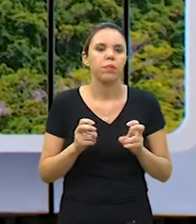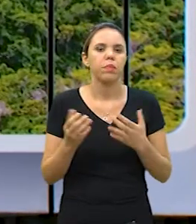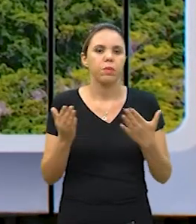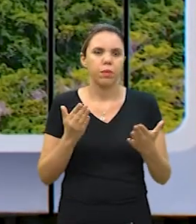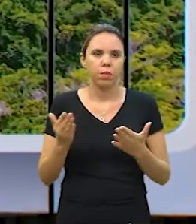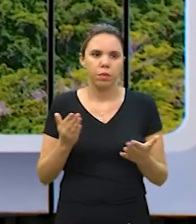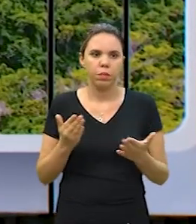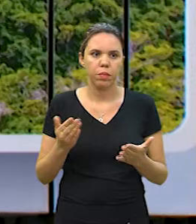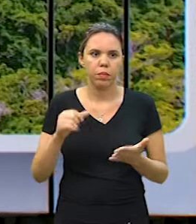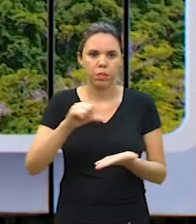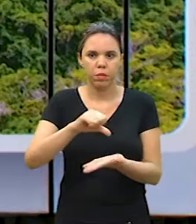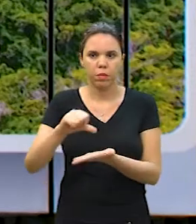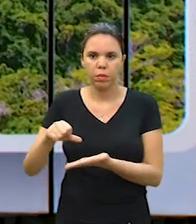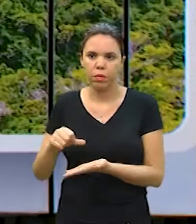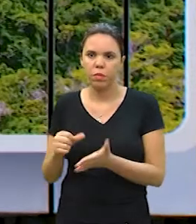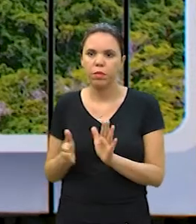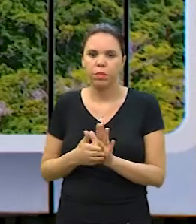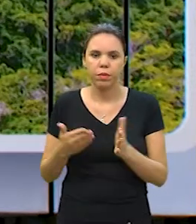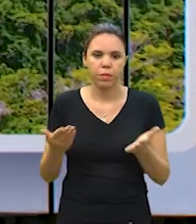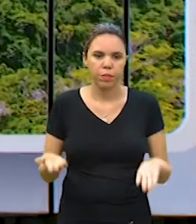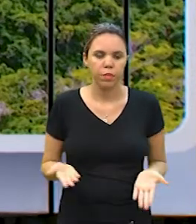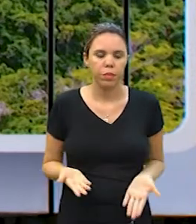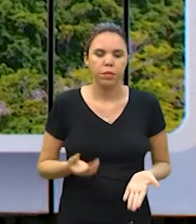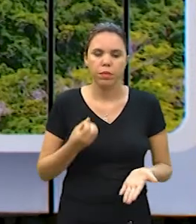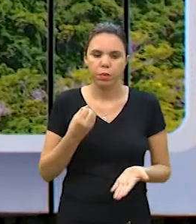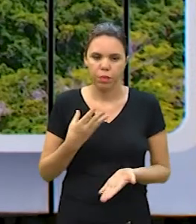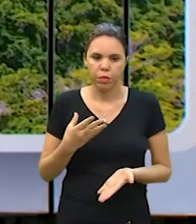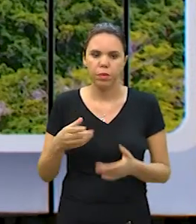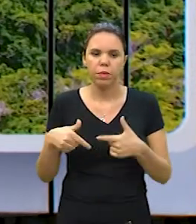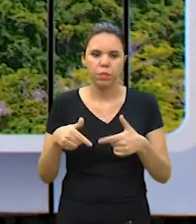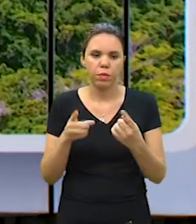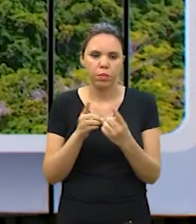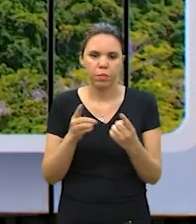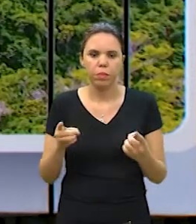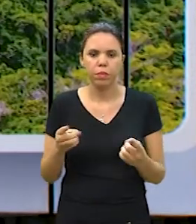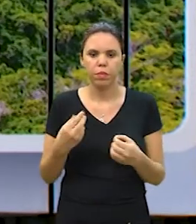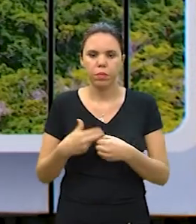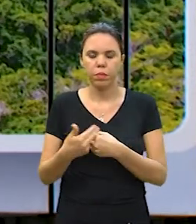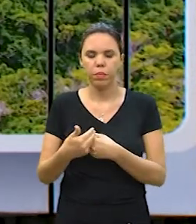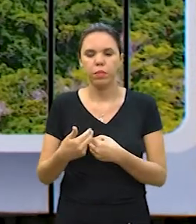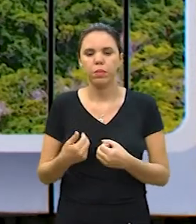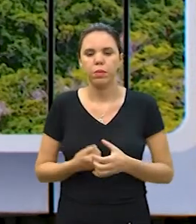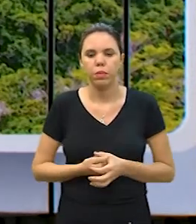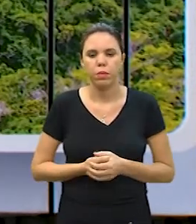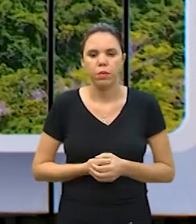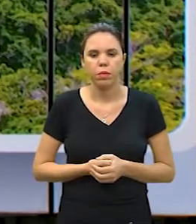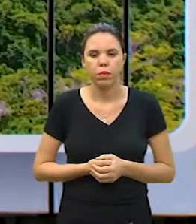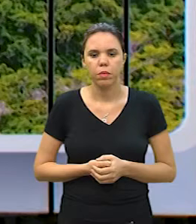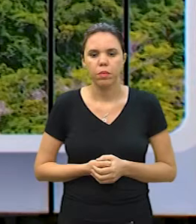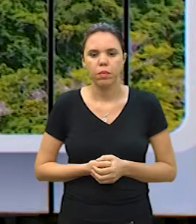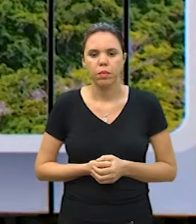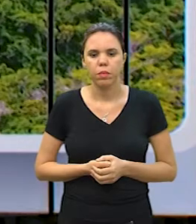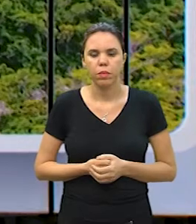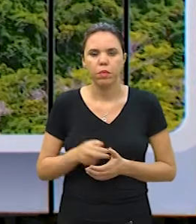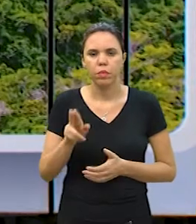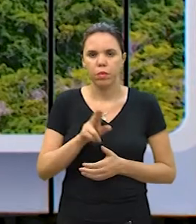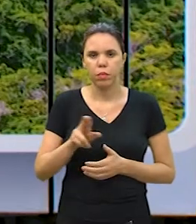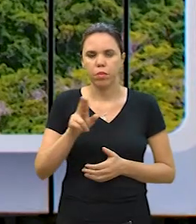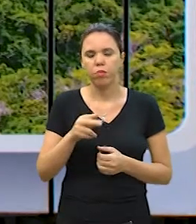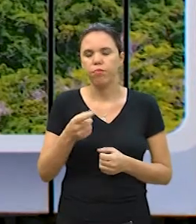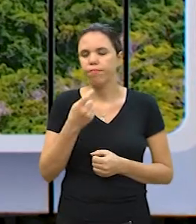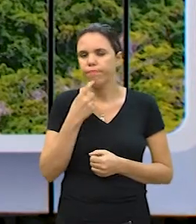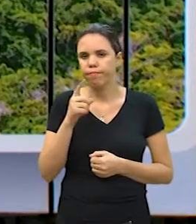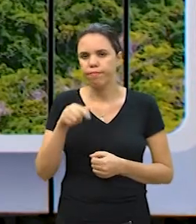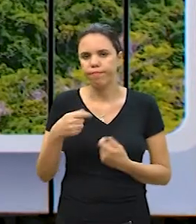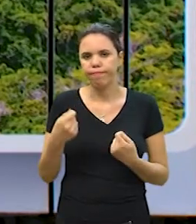relativamente comparada a outras regiões, é uma oferta, uma boa oferta de serviços, para a Unicamp. A Unicamp, a Universidade Estadual